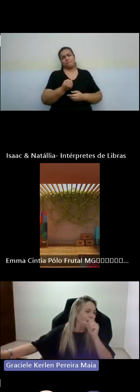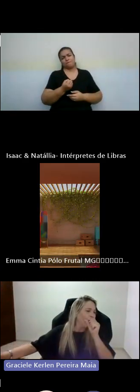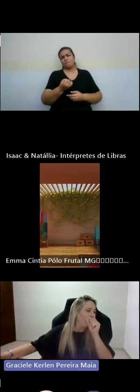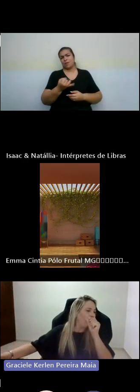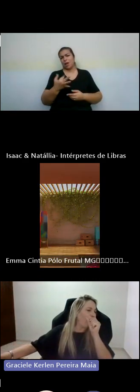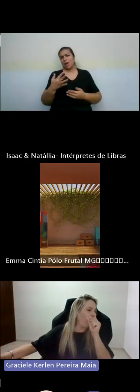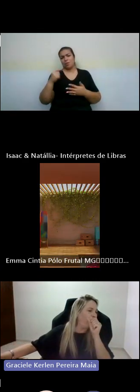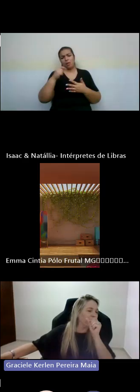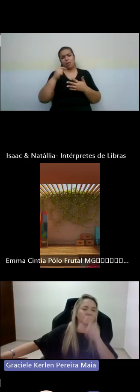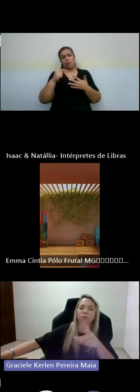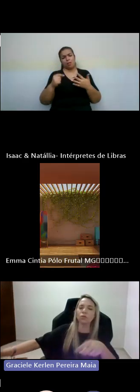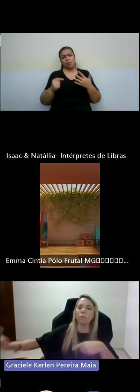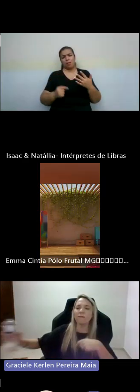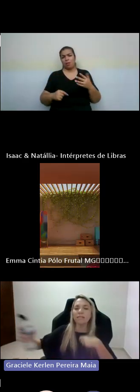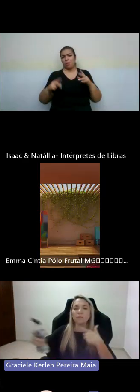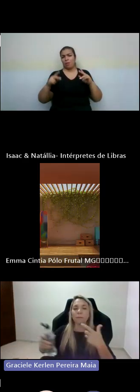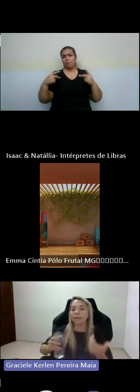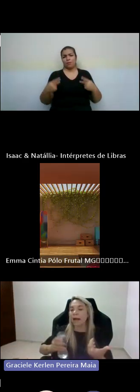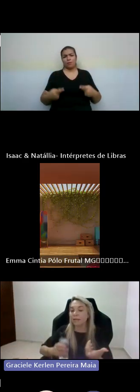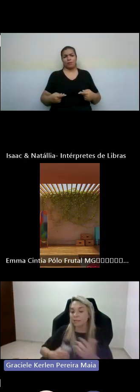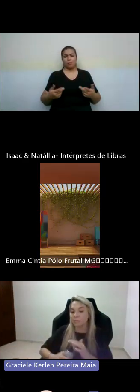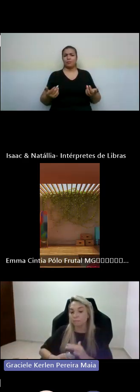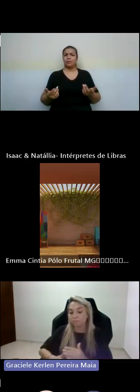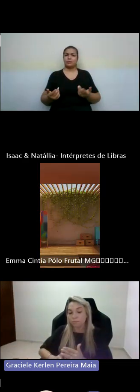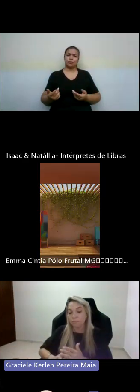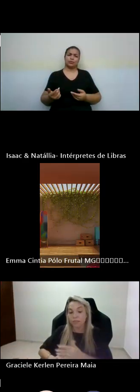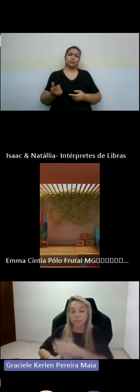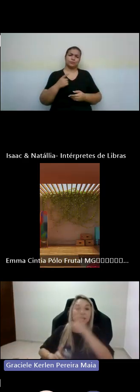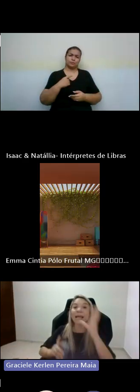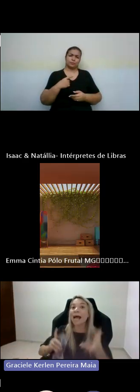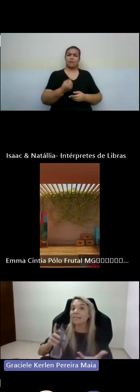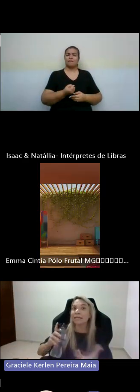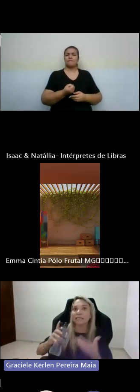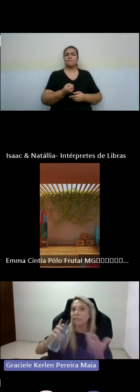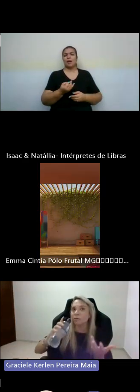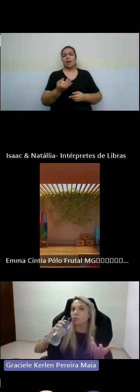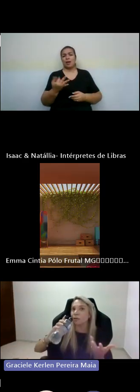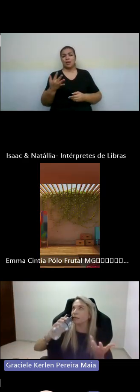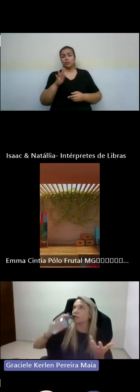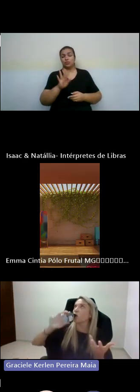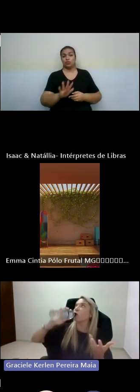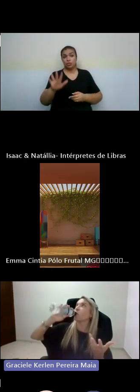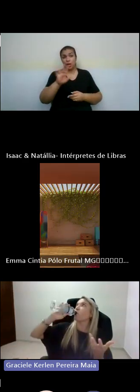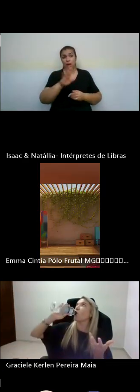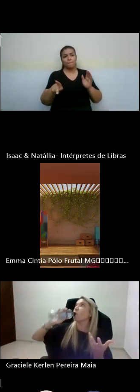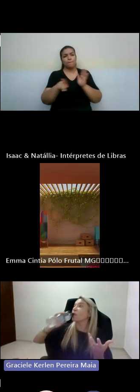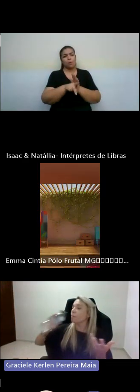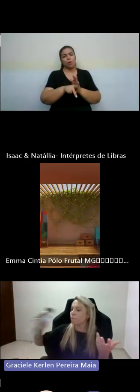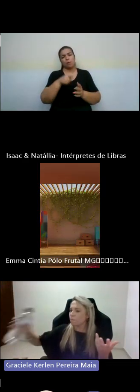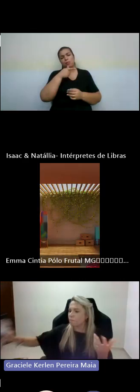humanas, desculpa, várias propriedades gerais das línguas humanas